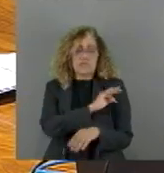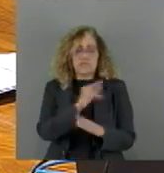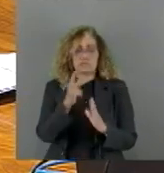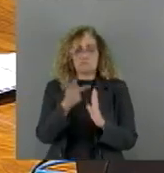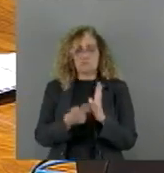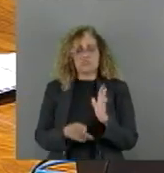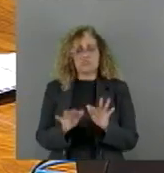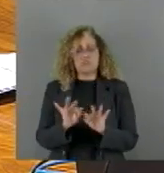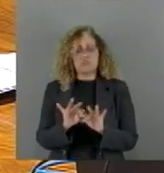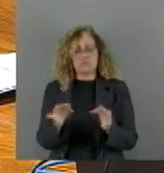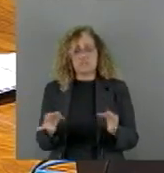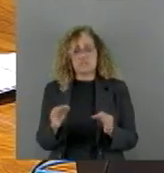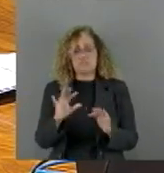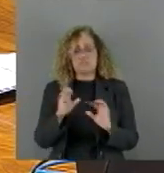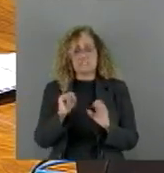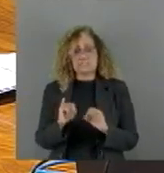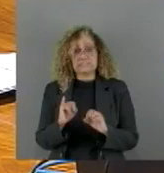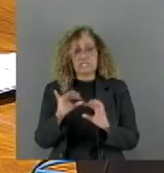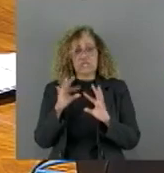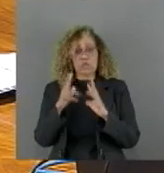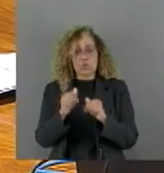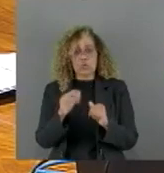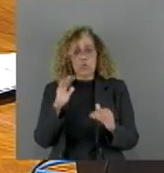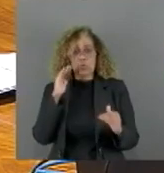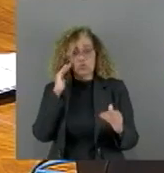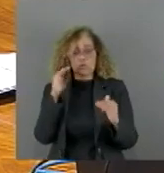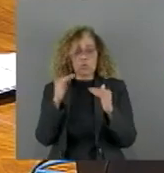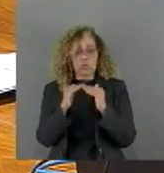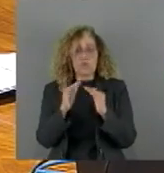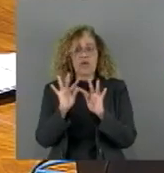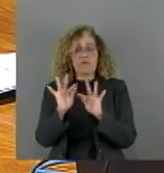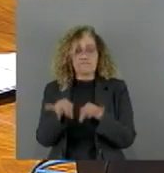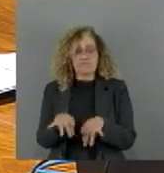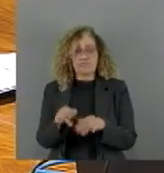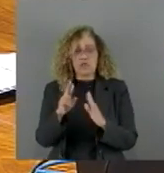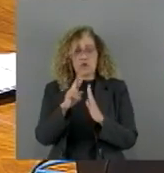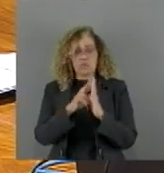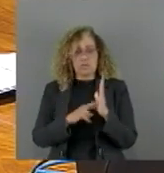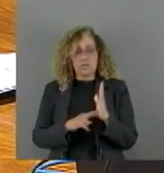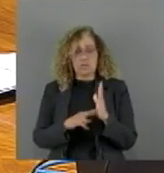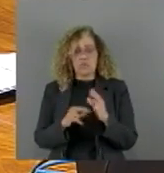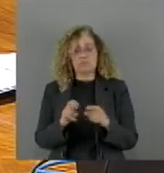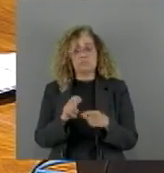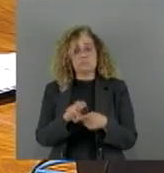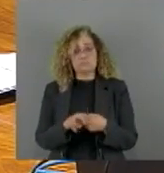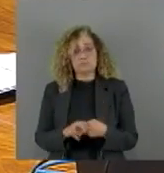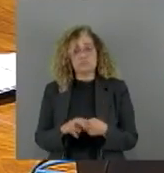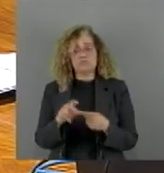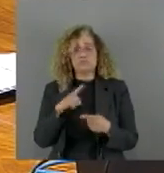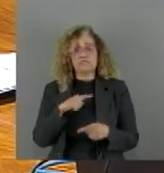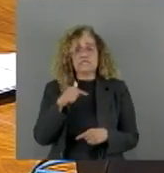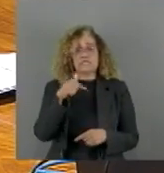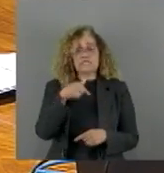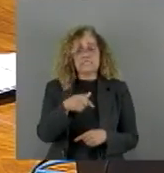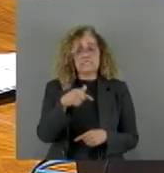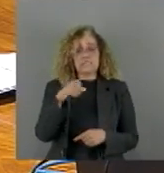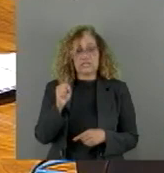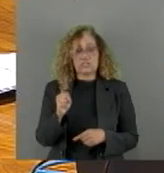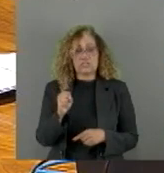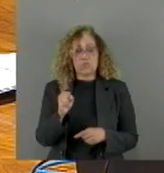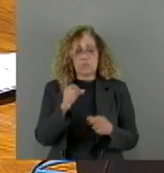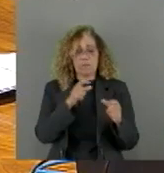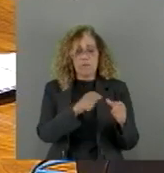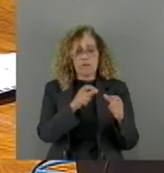se todos concordarem, eu vou para o encaminhamento final do relatório. Portanto, possui 78 leitos,